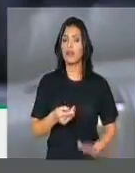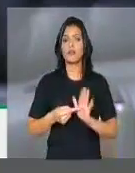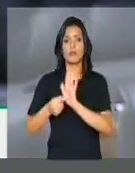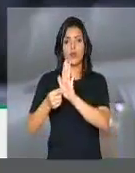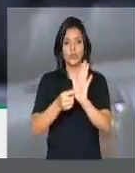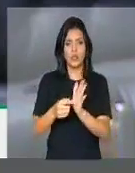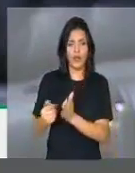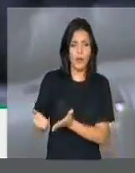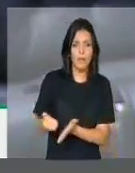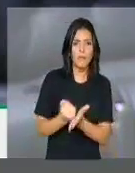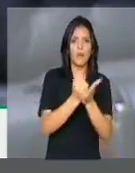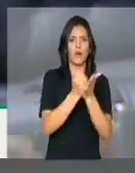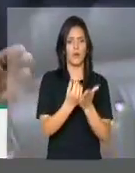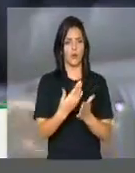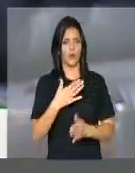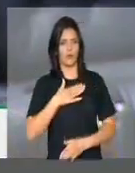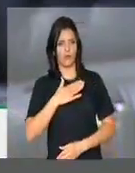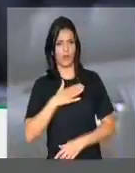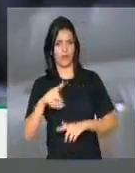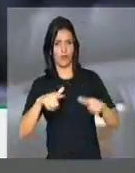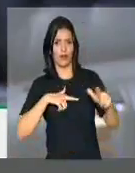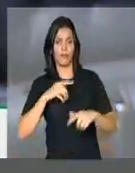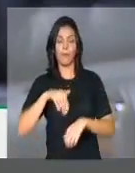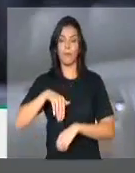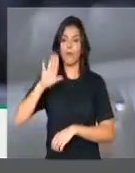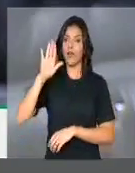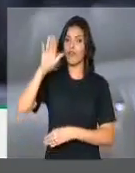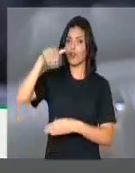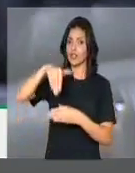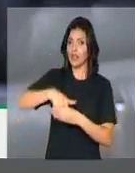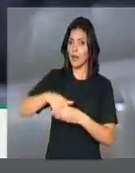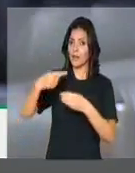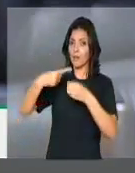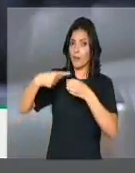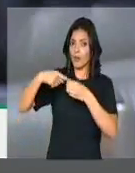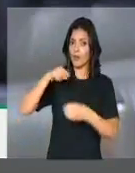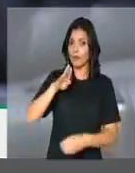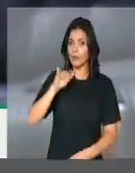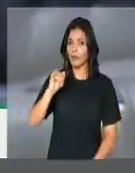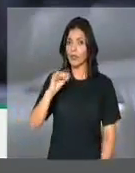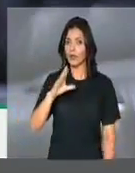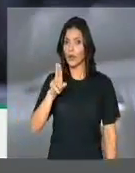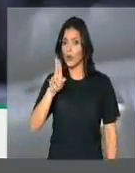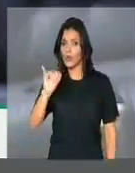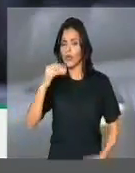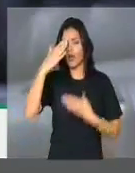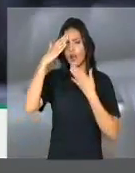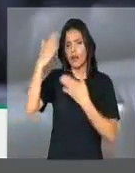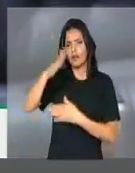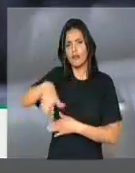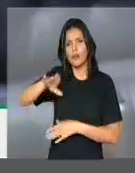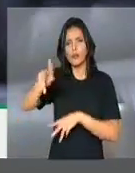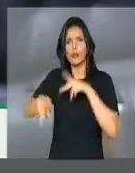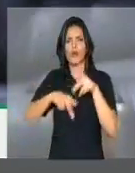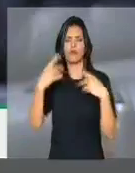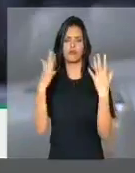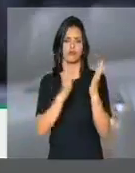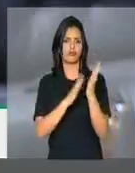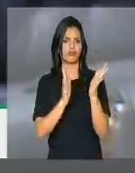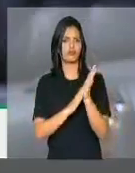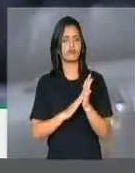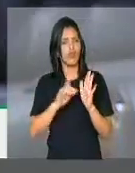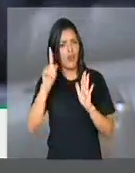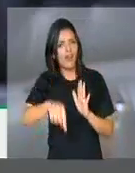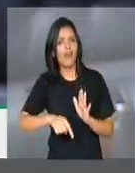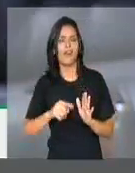demonstrar meu apoio, a minha participação, fui o mais votado no município de Bicuí e agradeço ao município e ao mesmo tempo parabenizo a todos